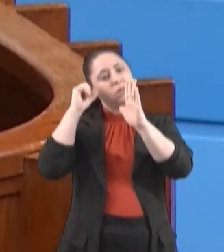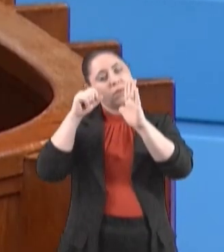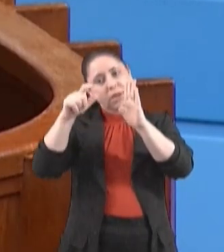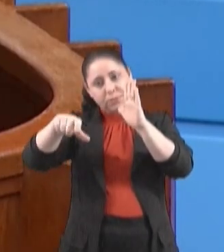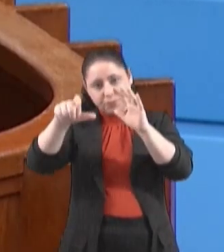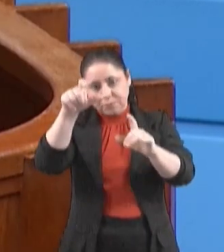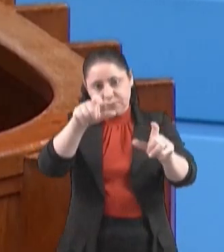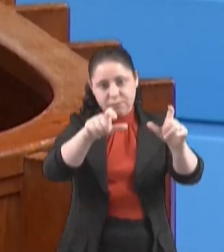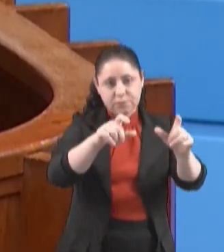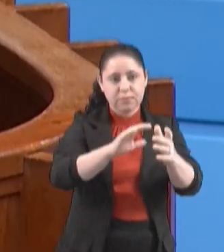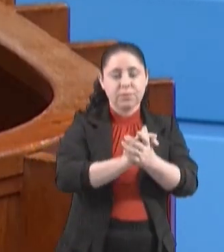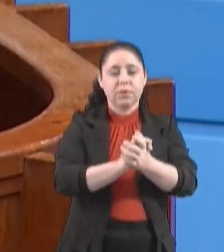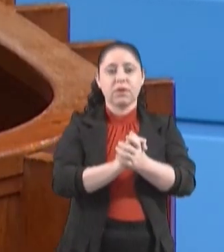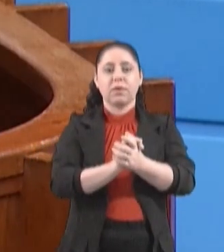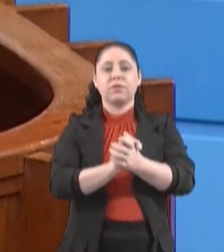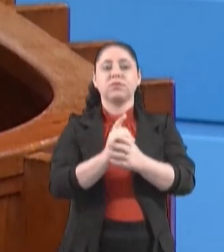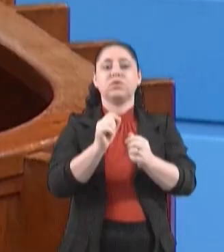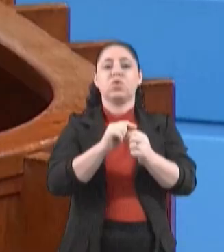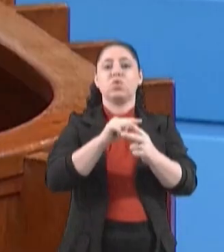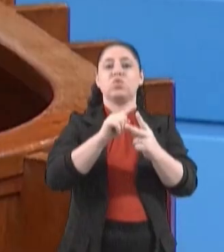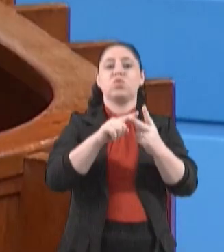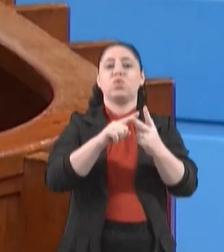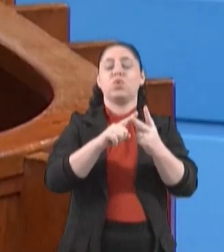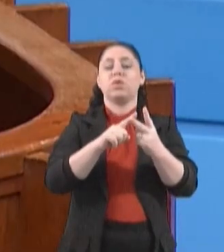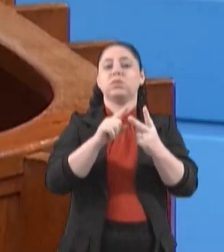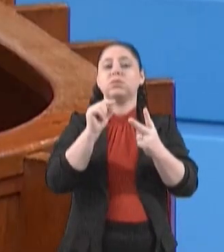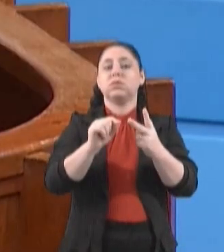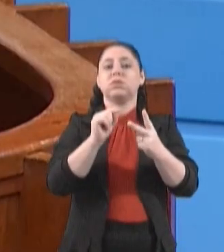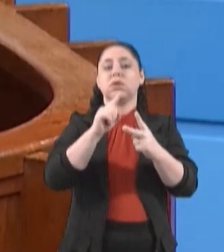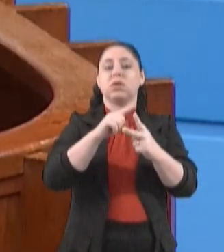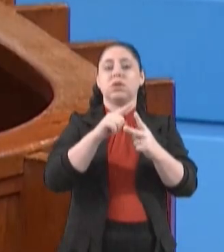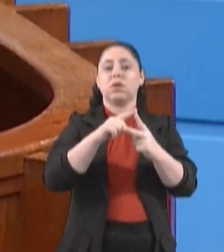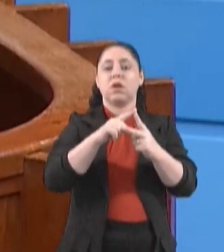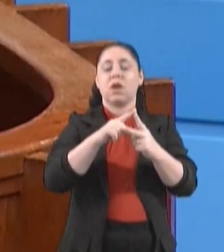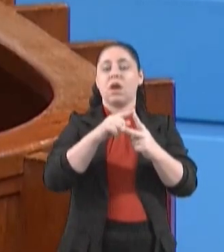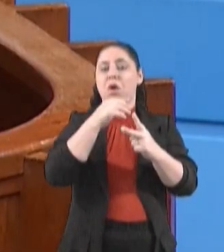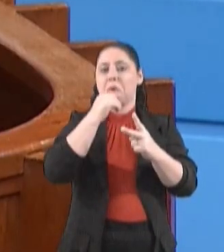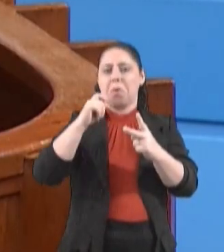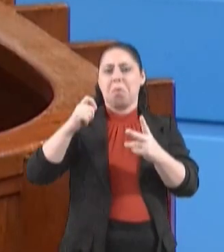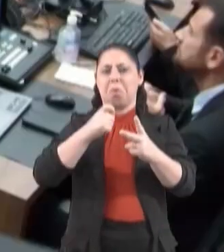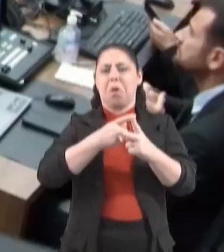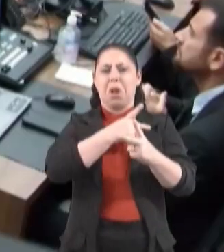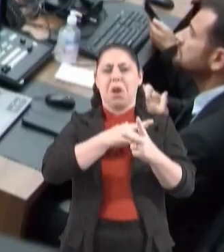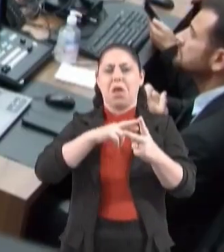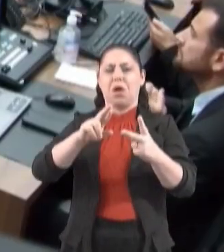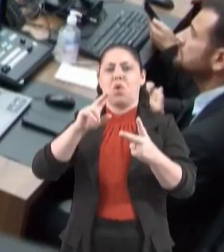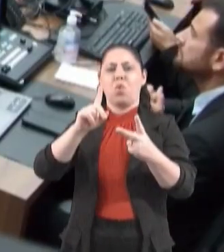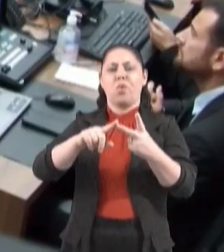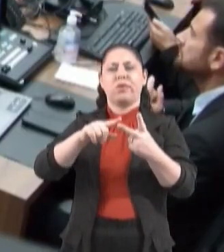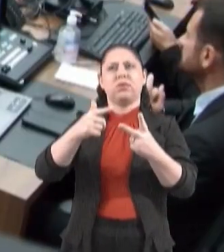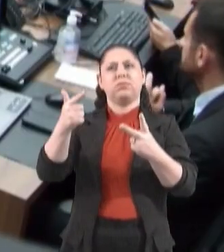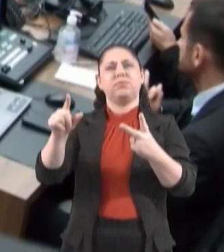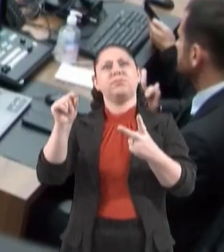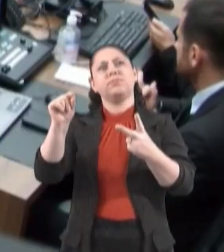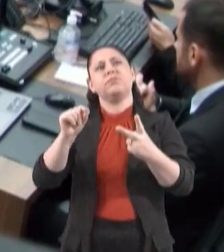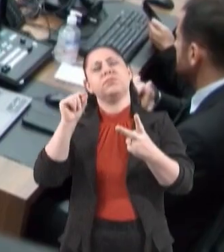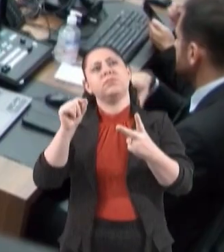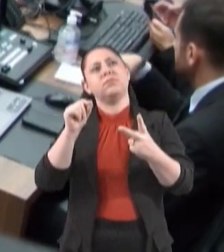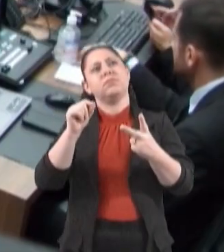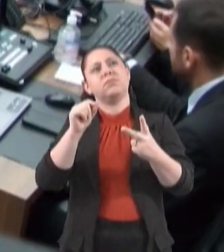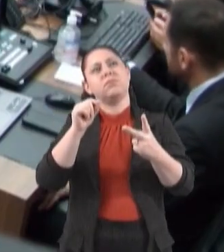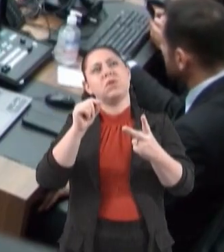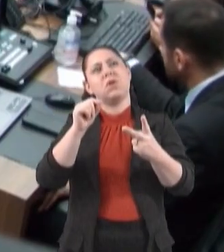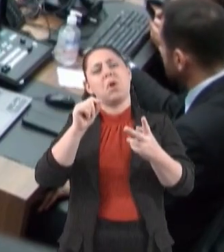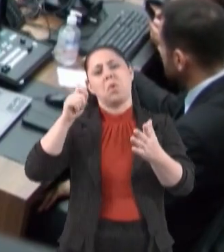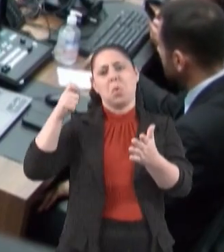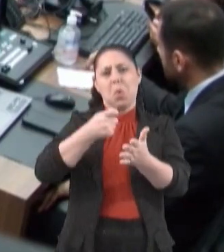recorrido, recorreram só em 2 teses. Uma era abuso de poder religioso e uma outra de abuso de